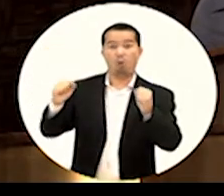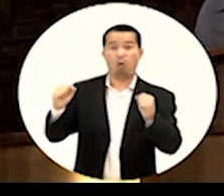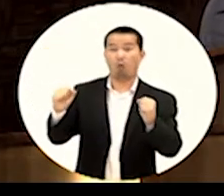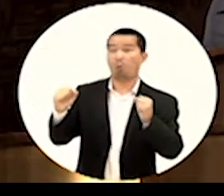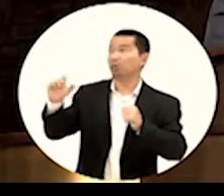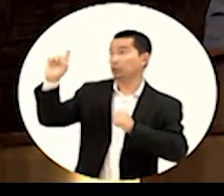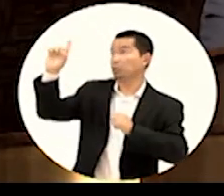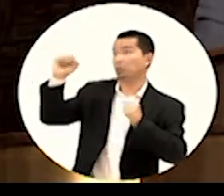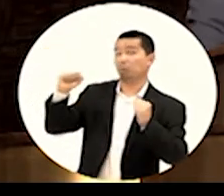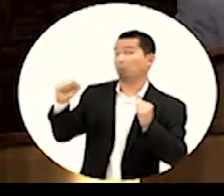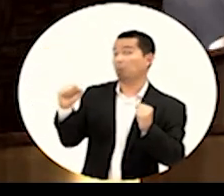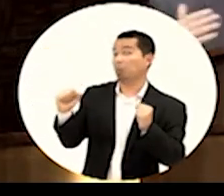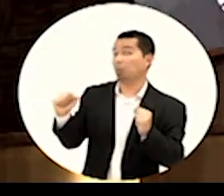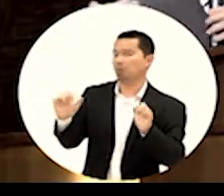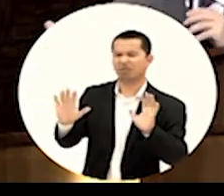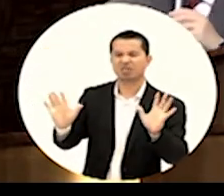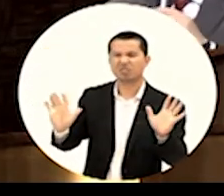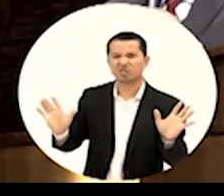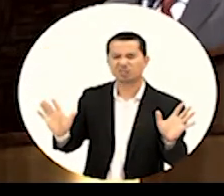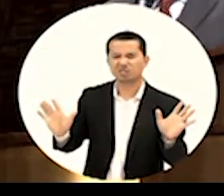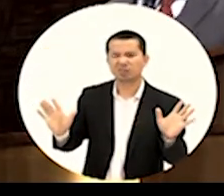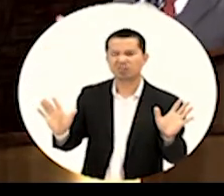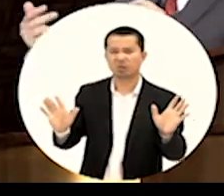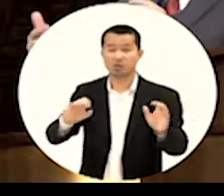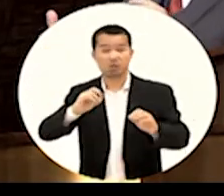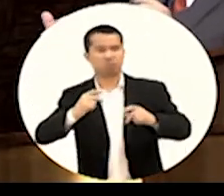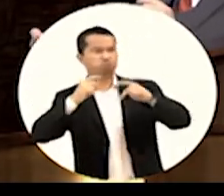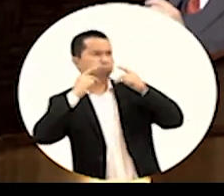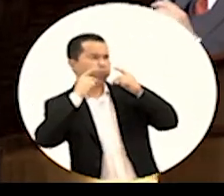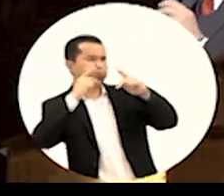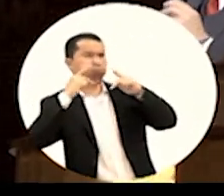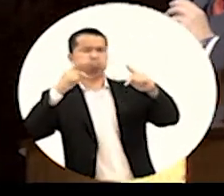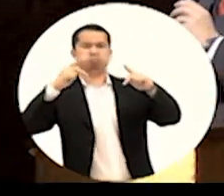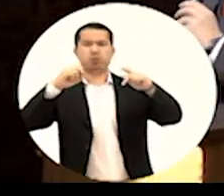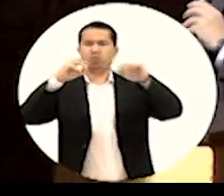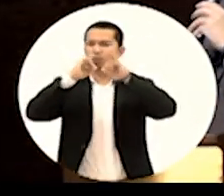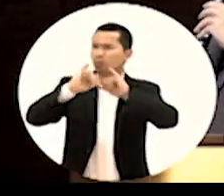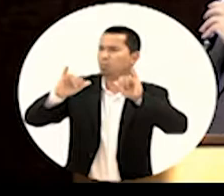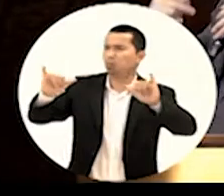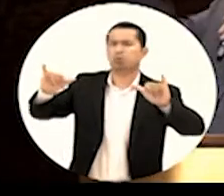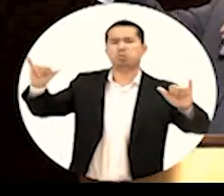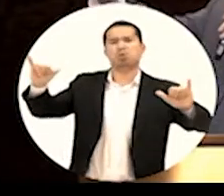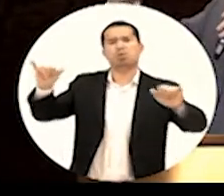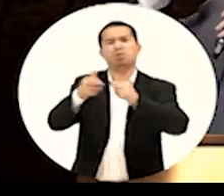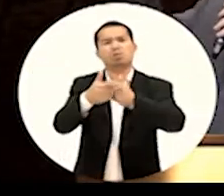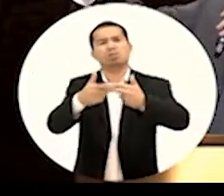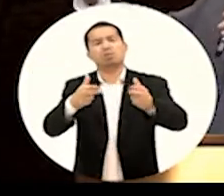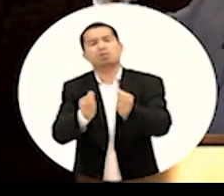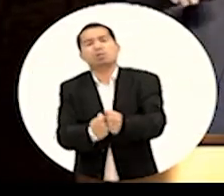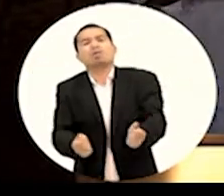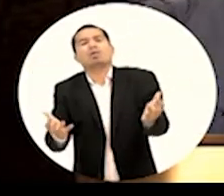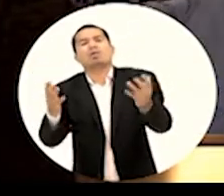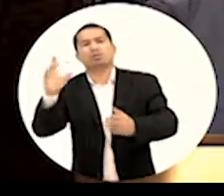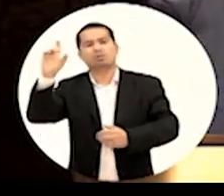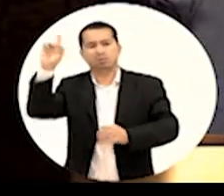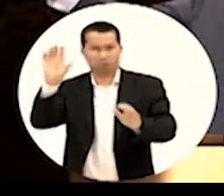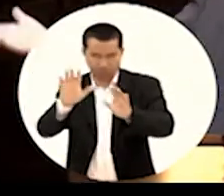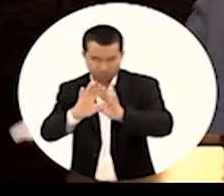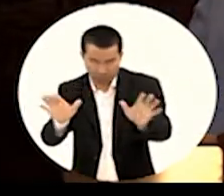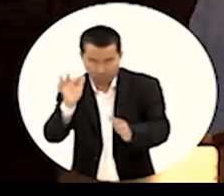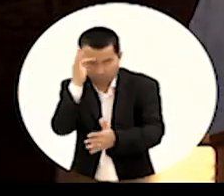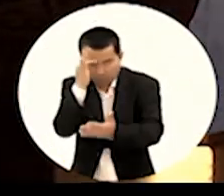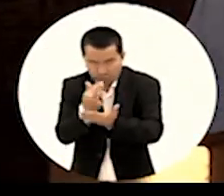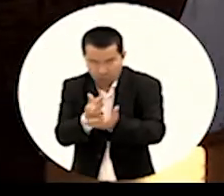Deus pode, e às vezes nós imaginamos que fé é somente a gente profetizar, ou falar, ou anunciar